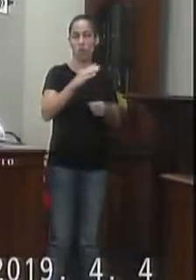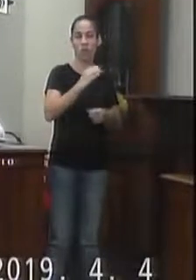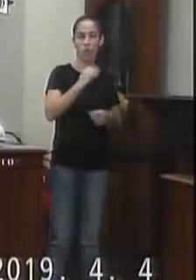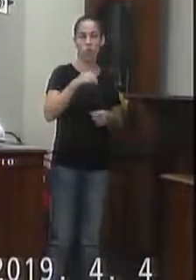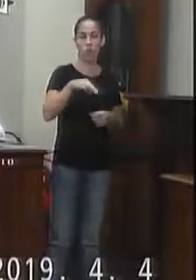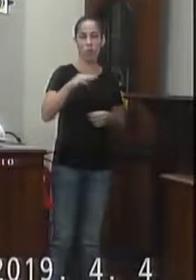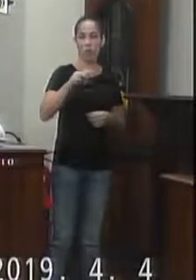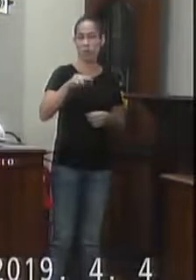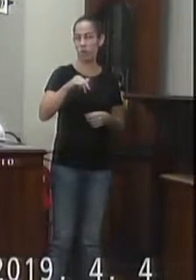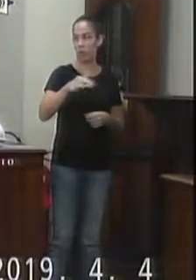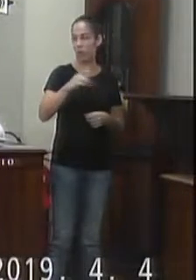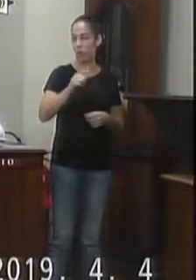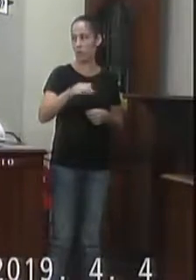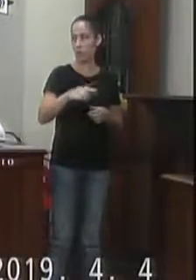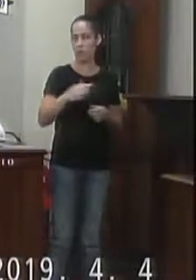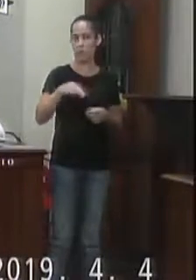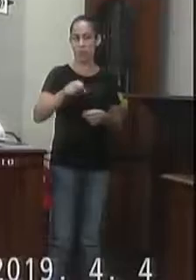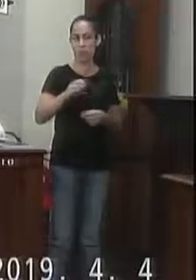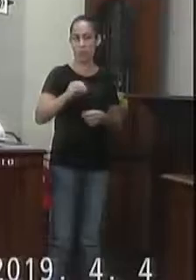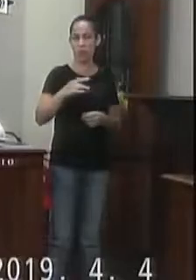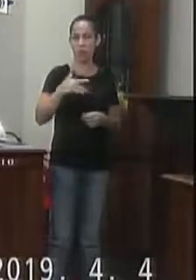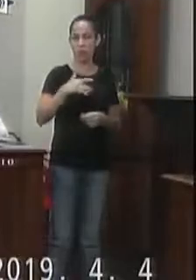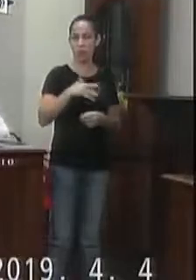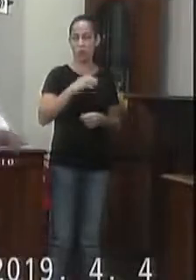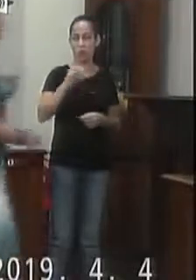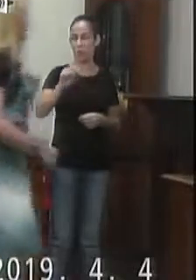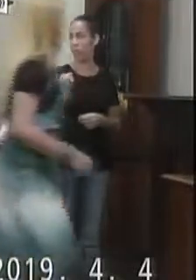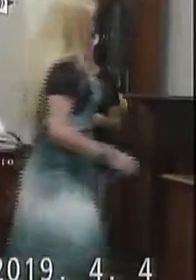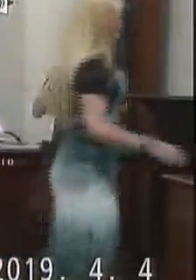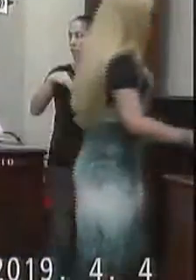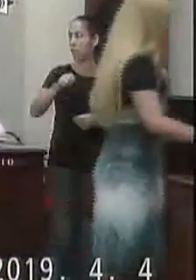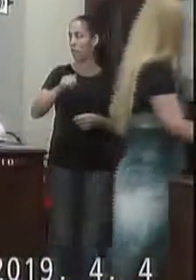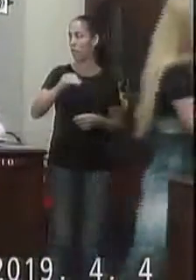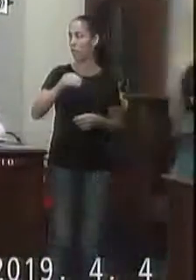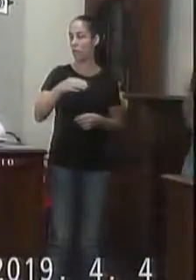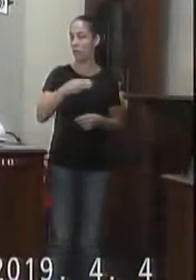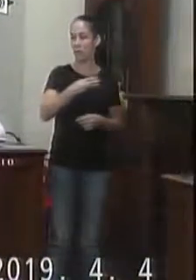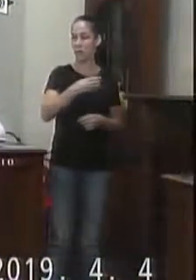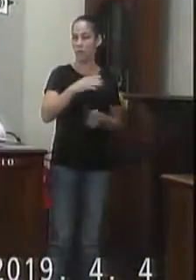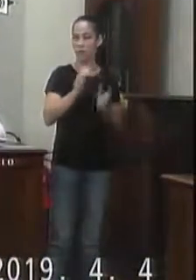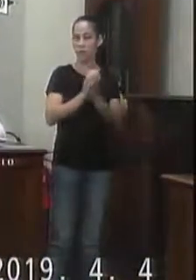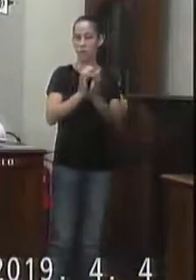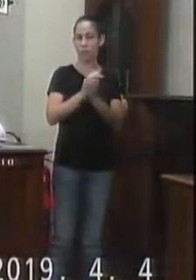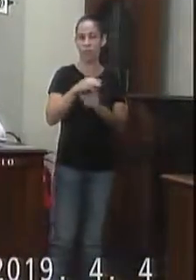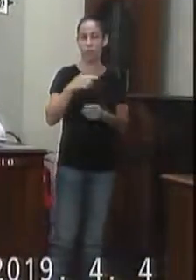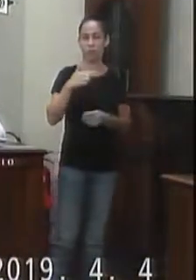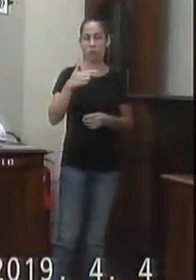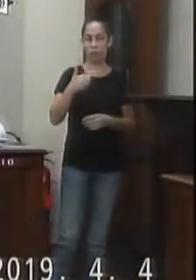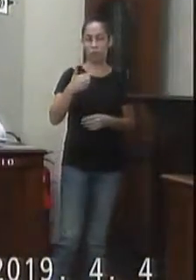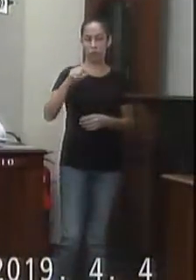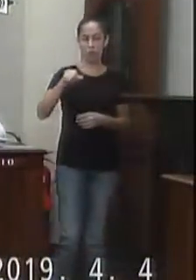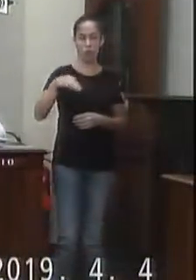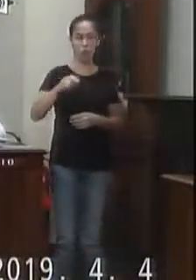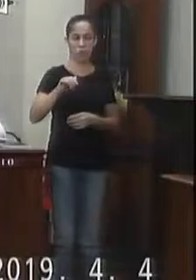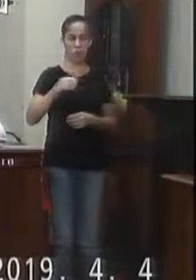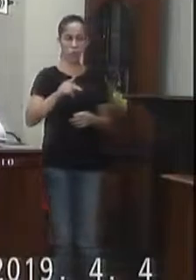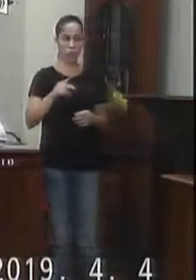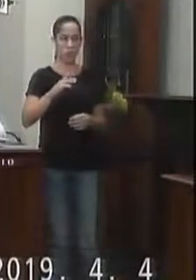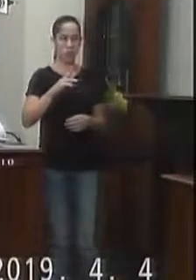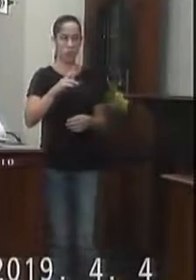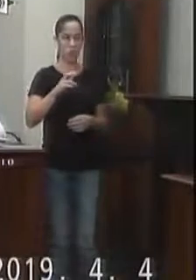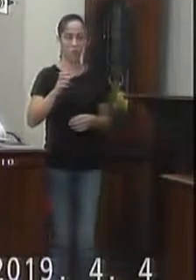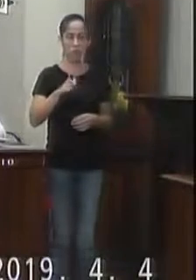da Saúde, local, 8 de maio, na 3ª turma. Vereador 29 de maio, professor Rafael,